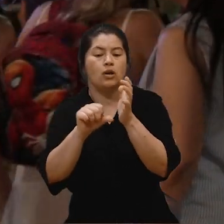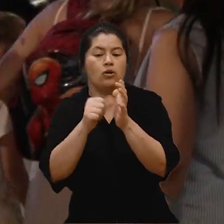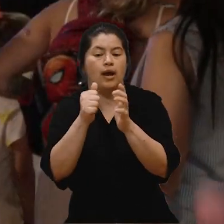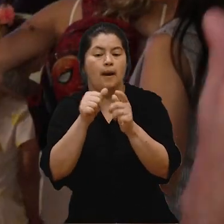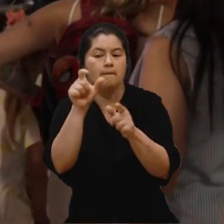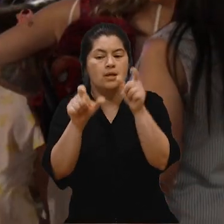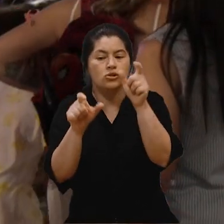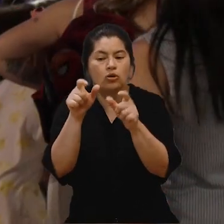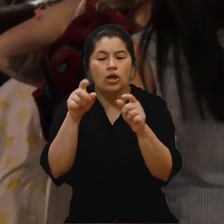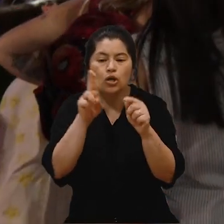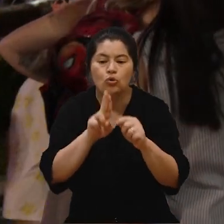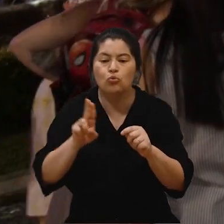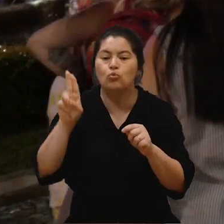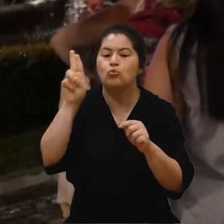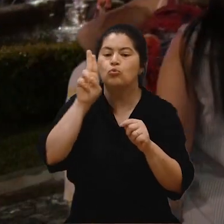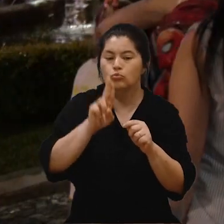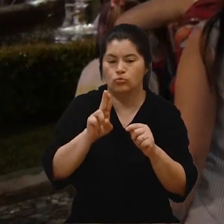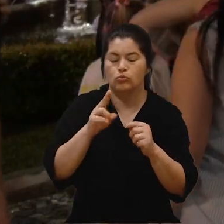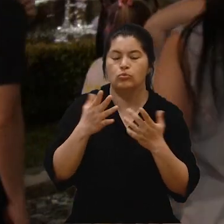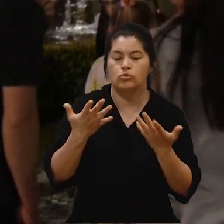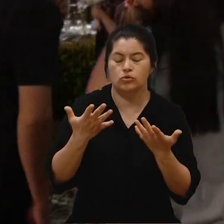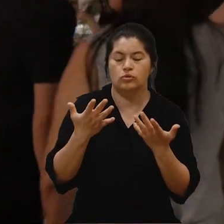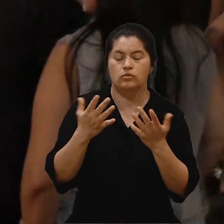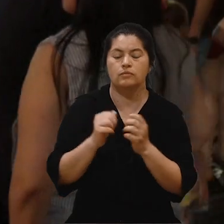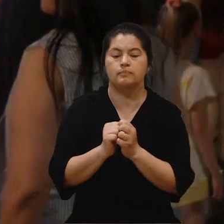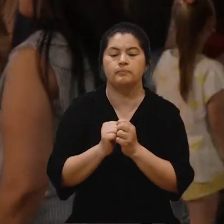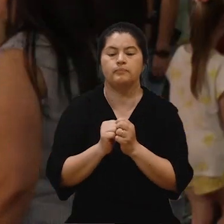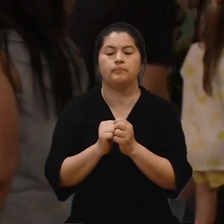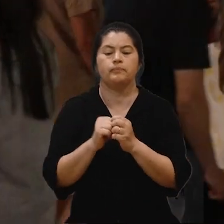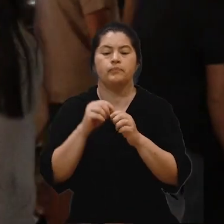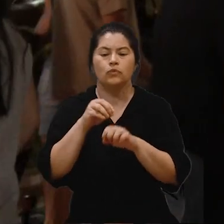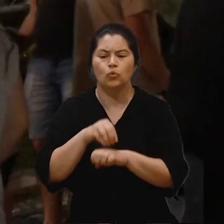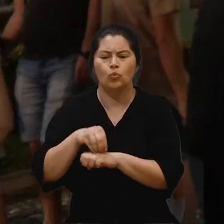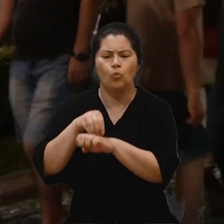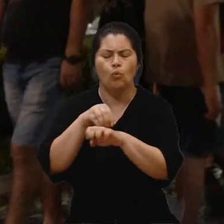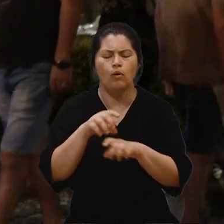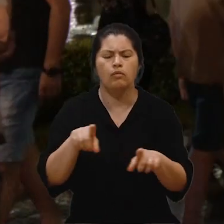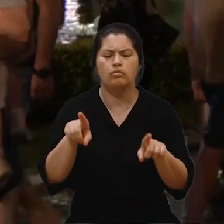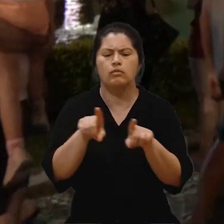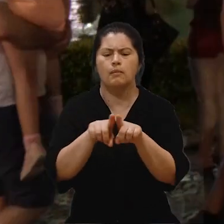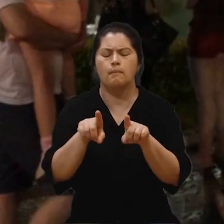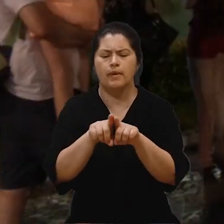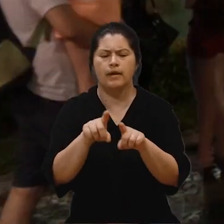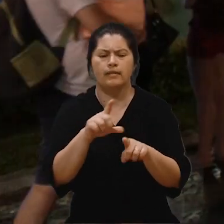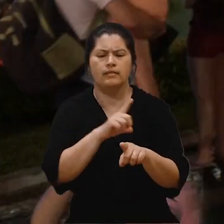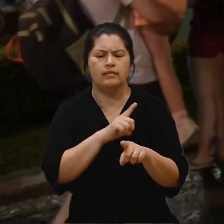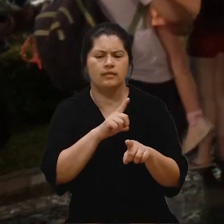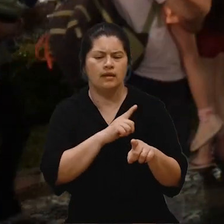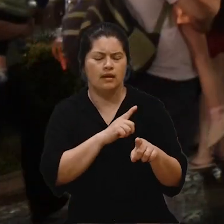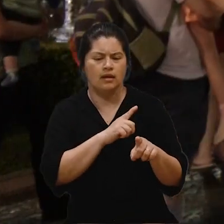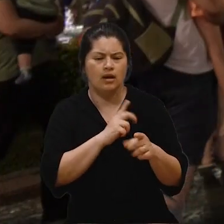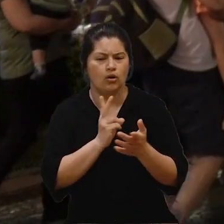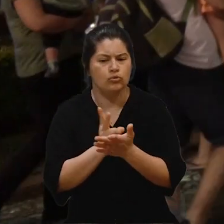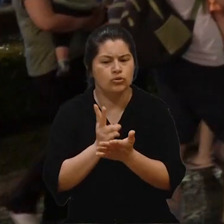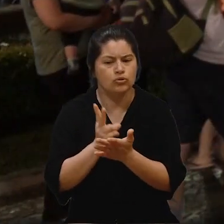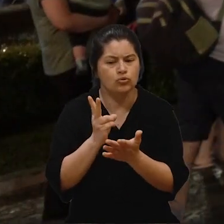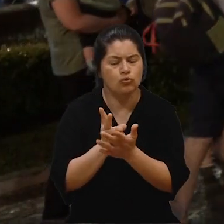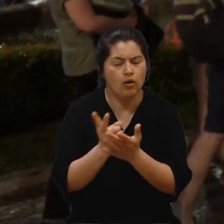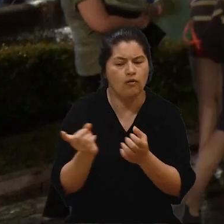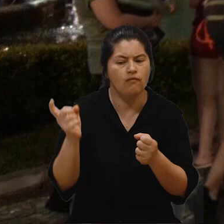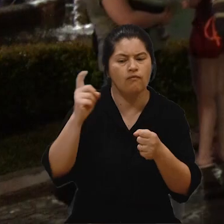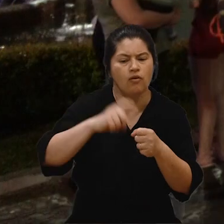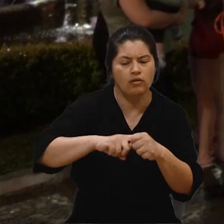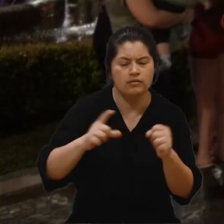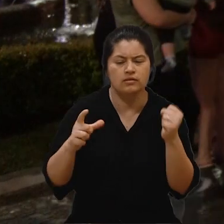Obviamente, damos a continuidade na pauta da própria segurança pública, bem como em pautas como saúde, segurança,